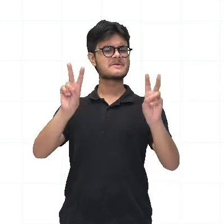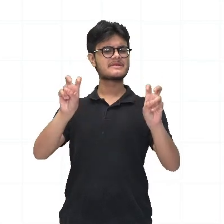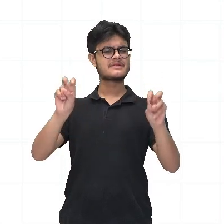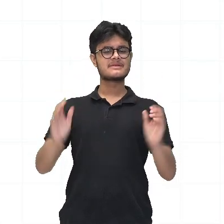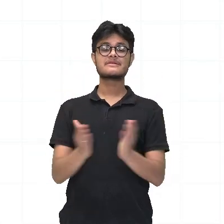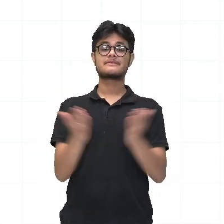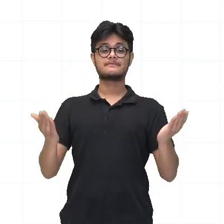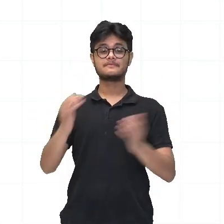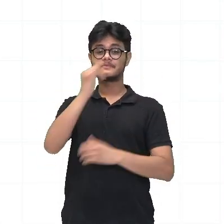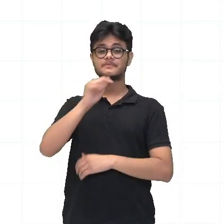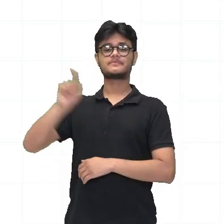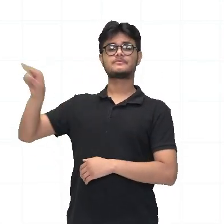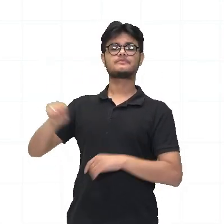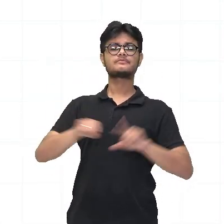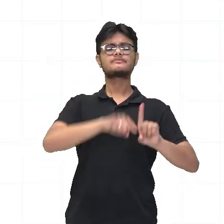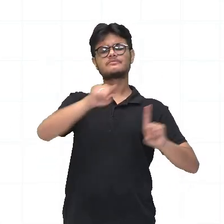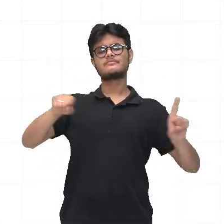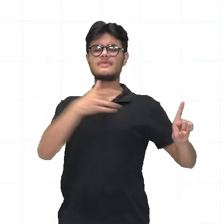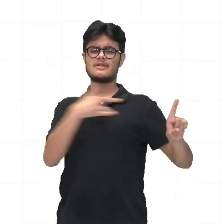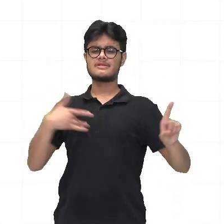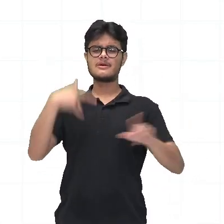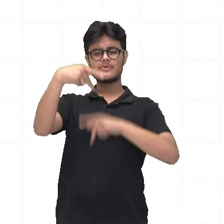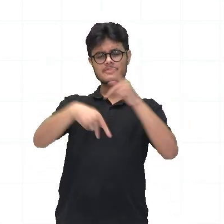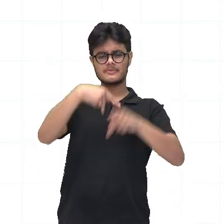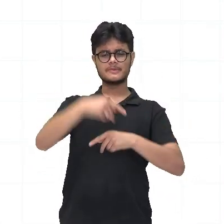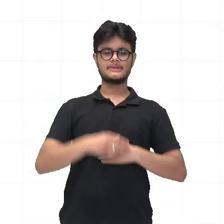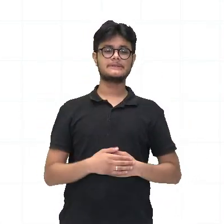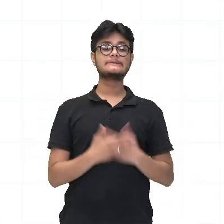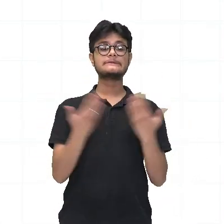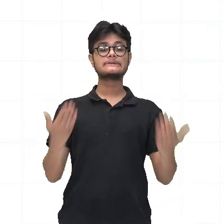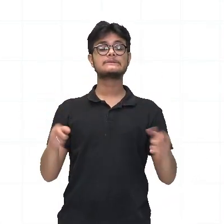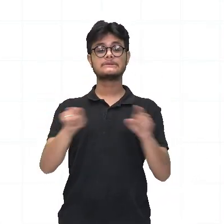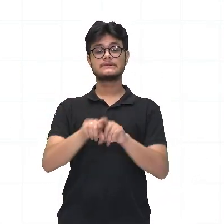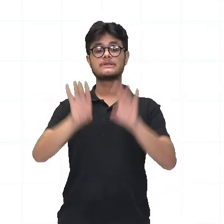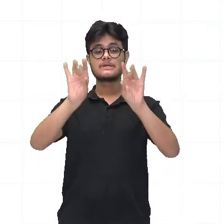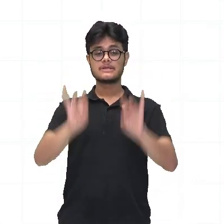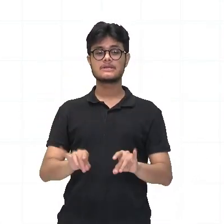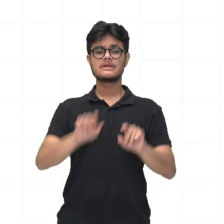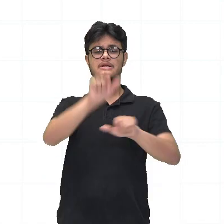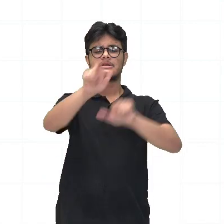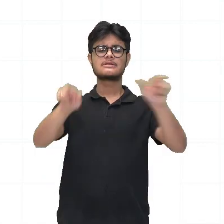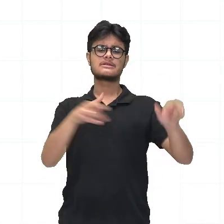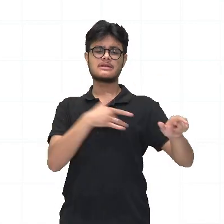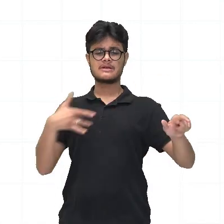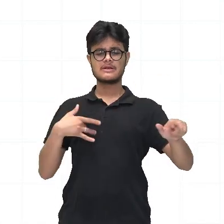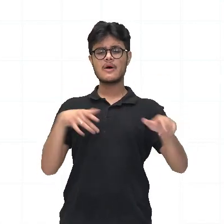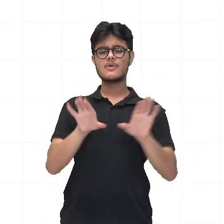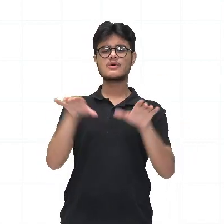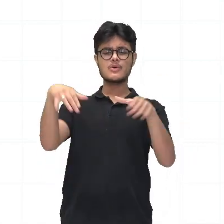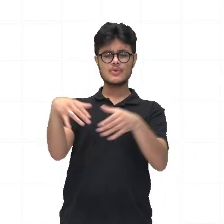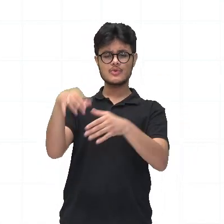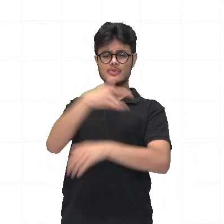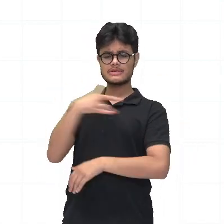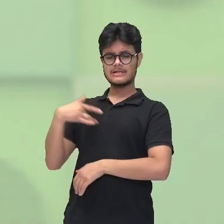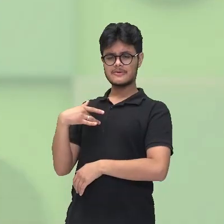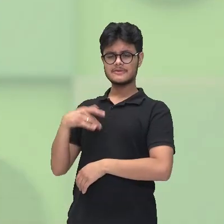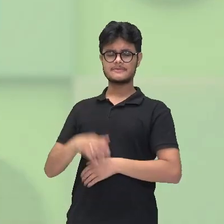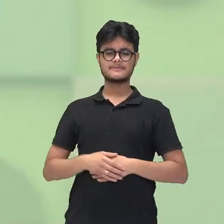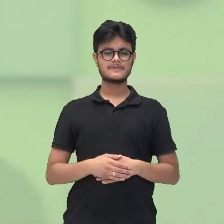conhecimento programas e indicadores de saúde pública e no detalhamento saúde individual e saúde